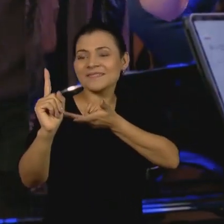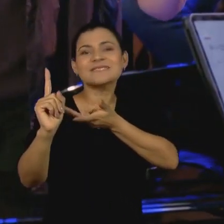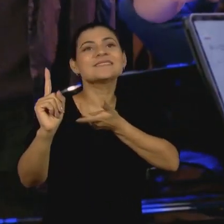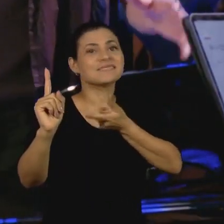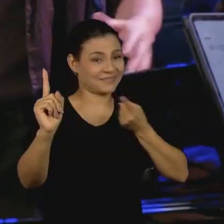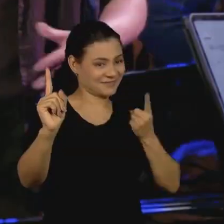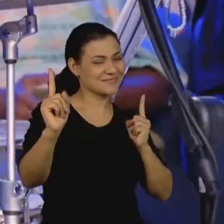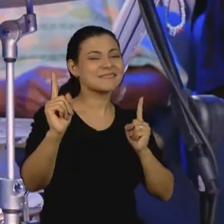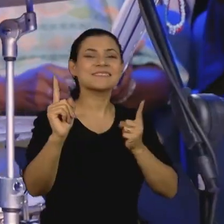me amar, eu